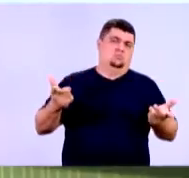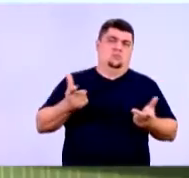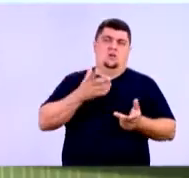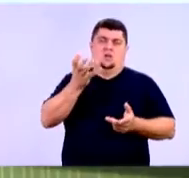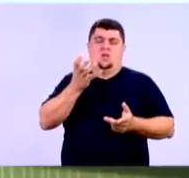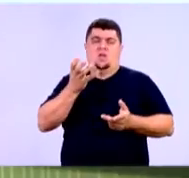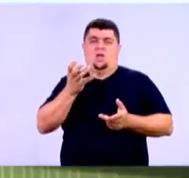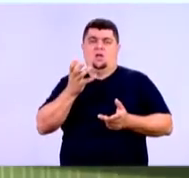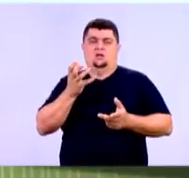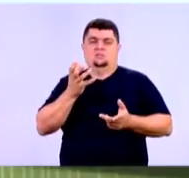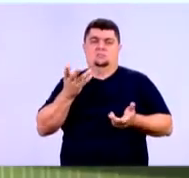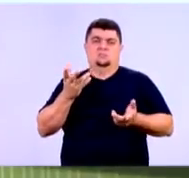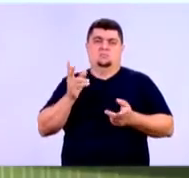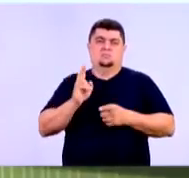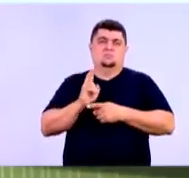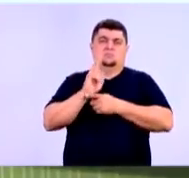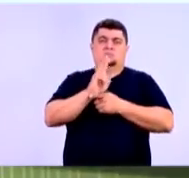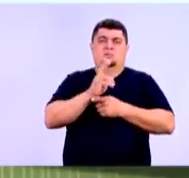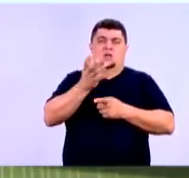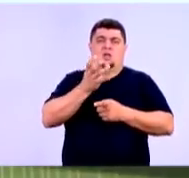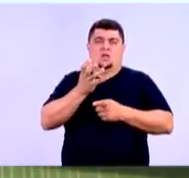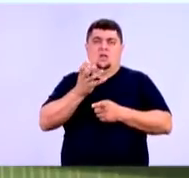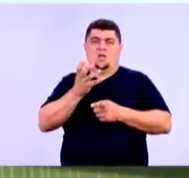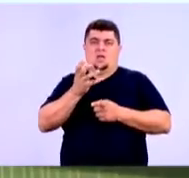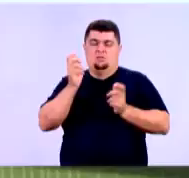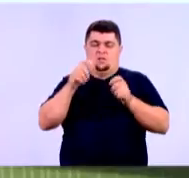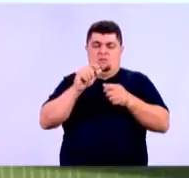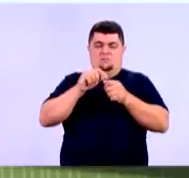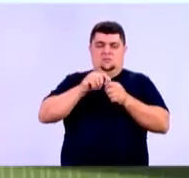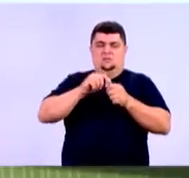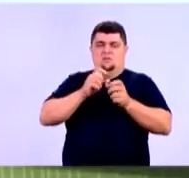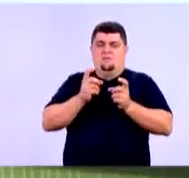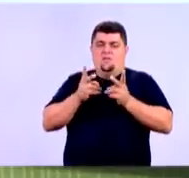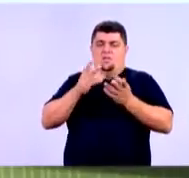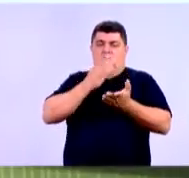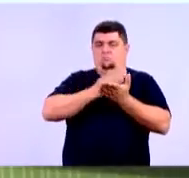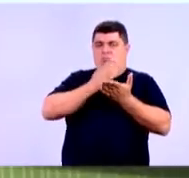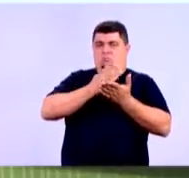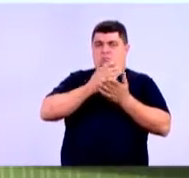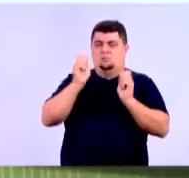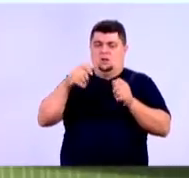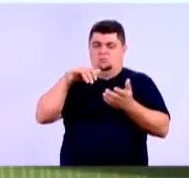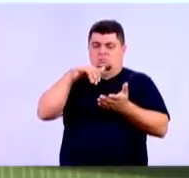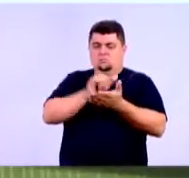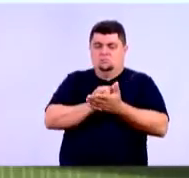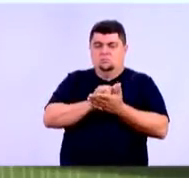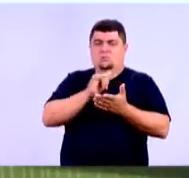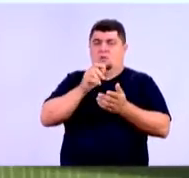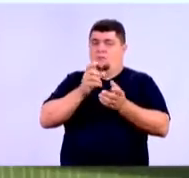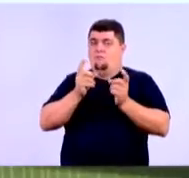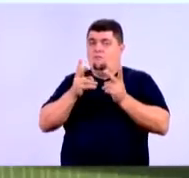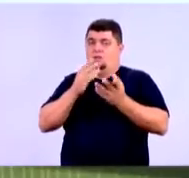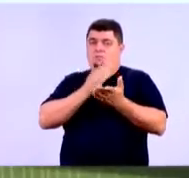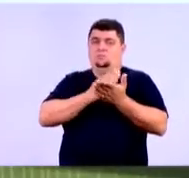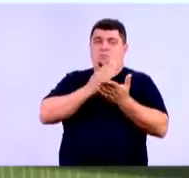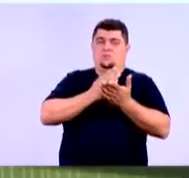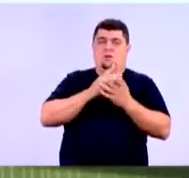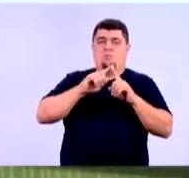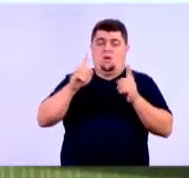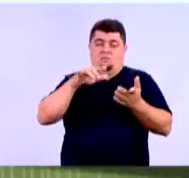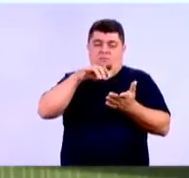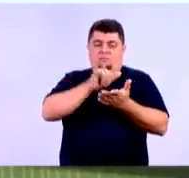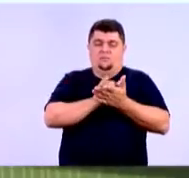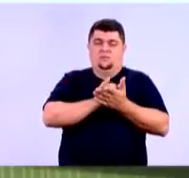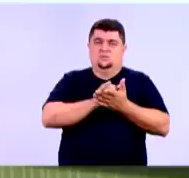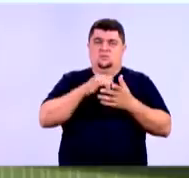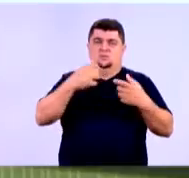a possibilidade dos meus clientes comprarem a prazo. Então eu posso fazer uma ficha cadastral e vender a prazo. Nessa ficha cadastral,